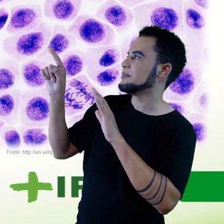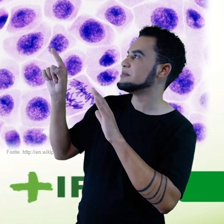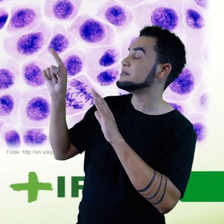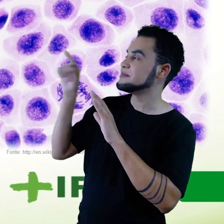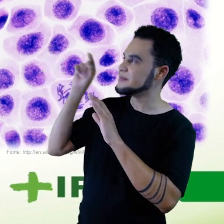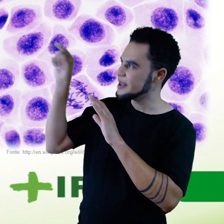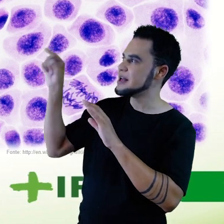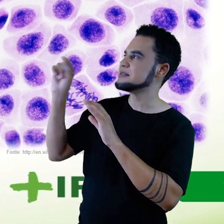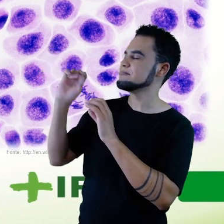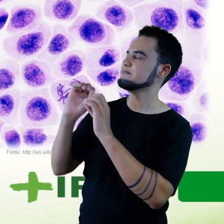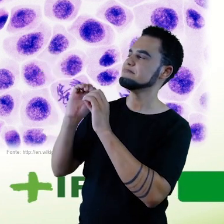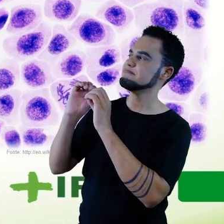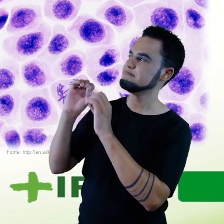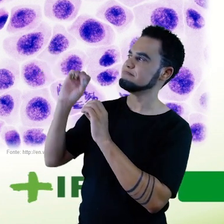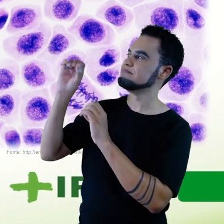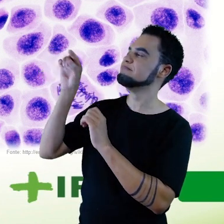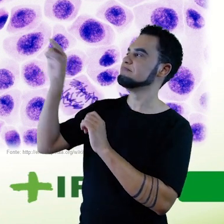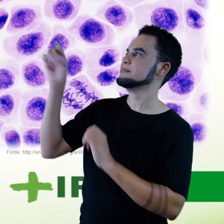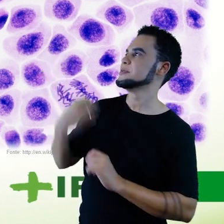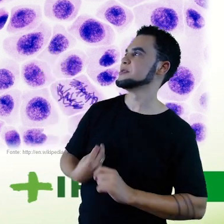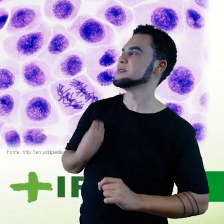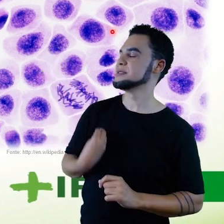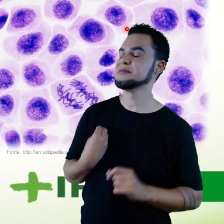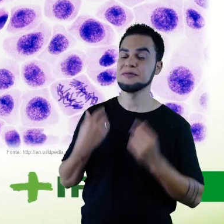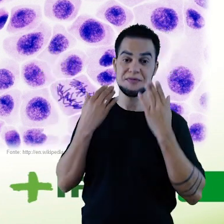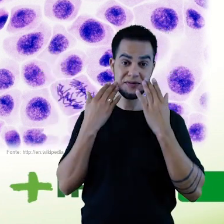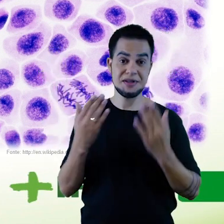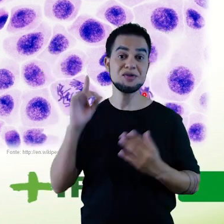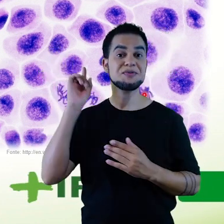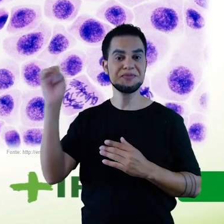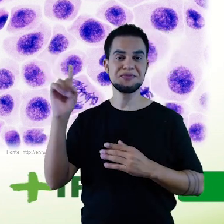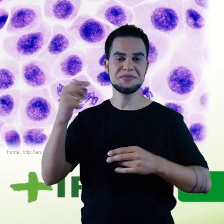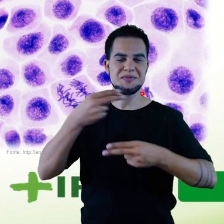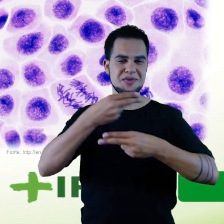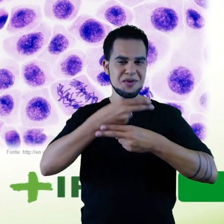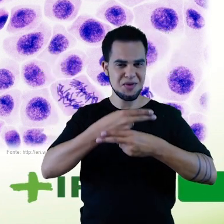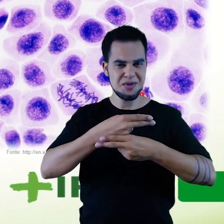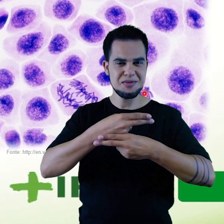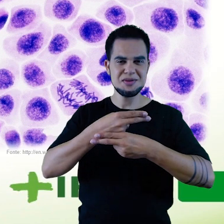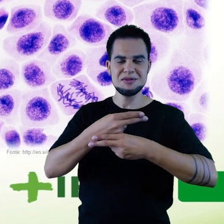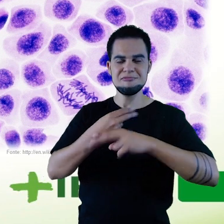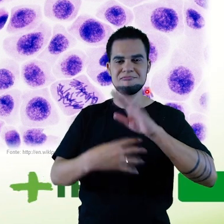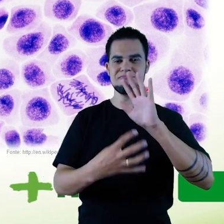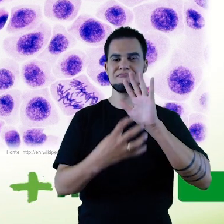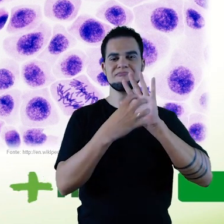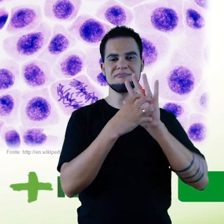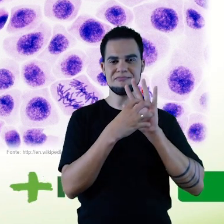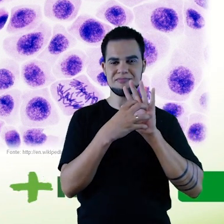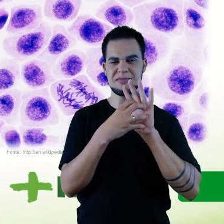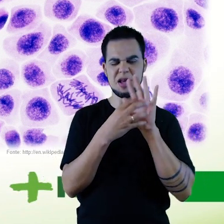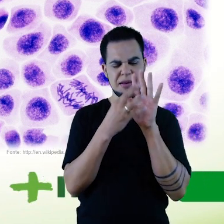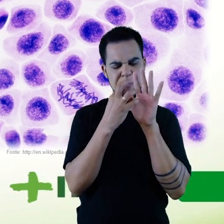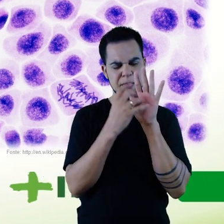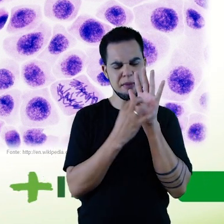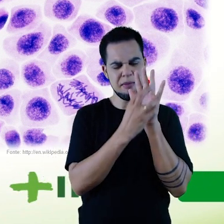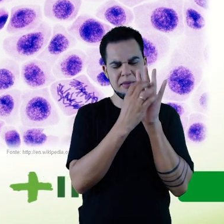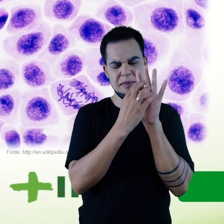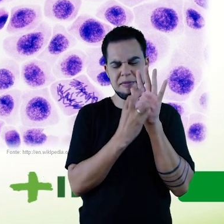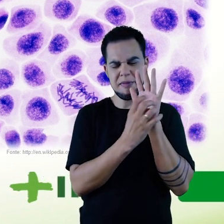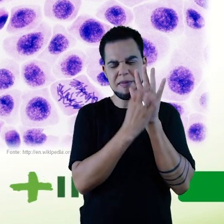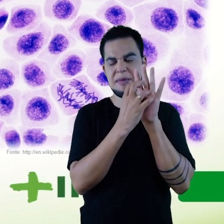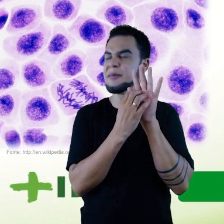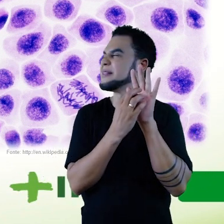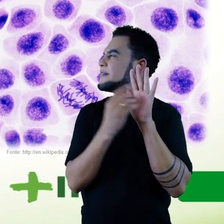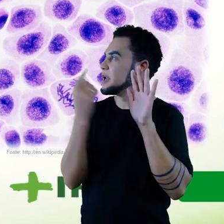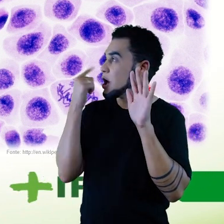é essa aqui. À esquerda, tá vendo? E essa aqui que os cromossomos estão ao centro, ó, acumuladinhos ali no meio, tá